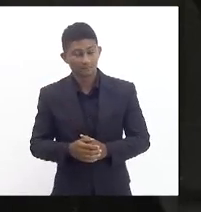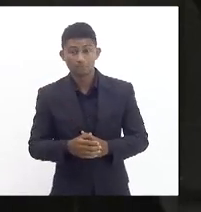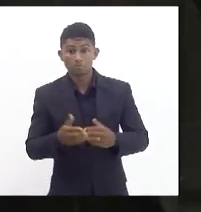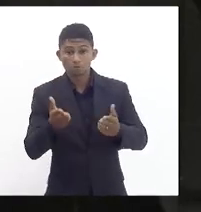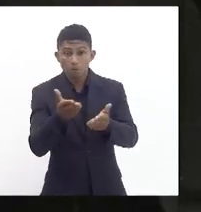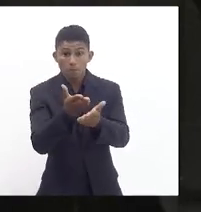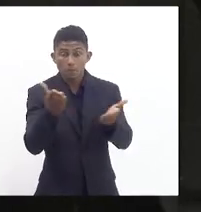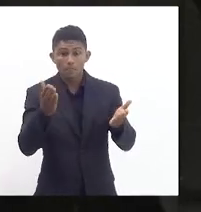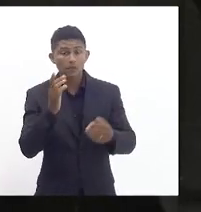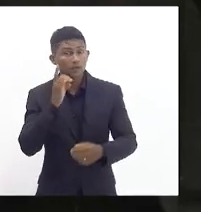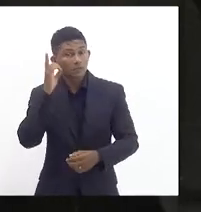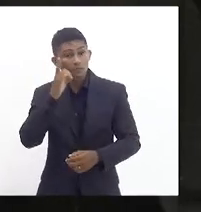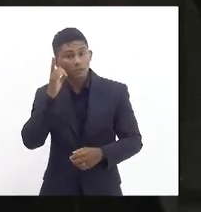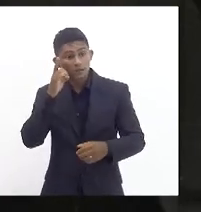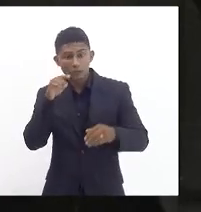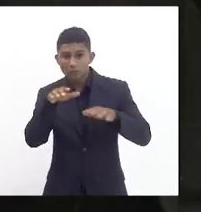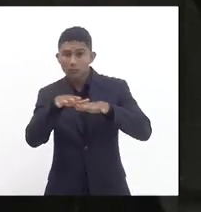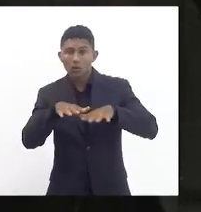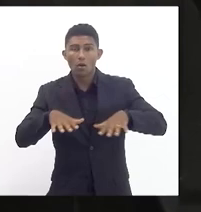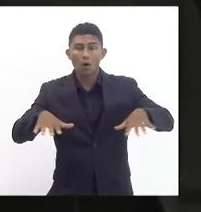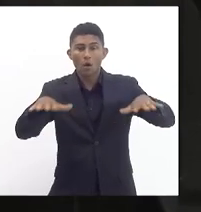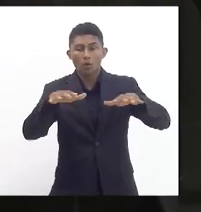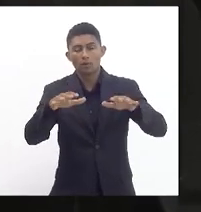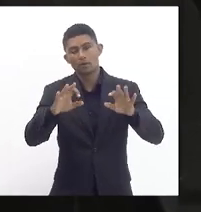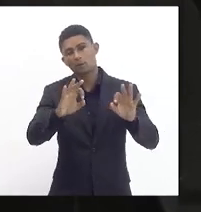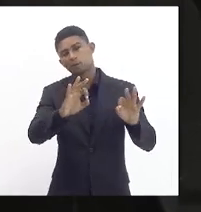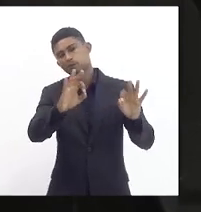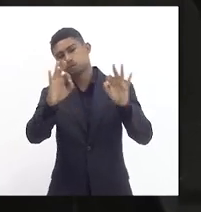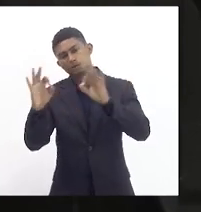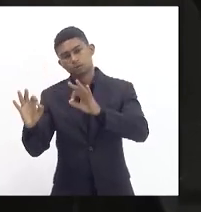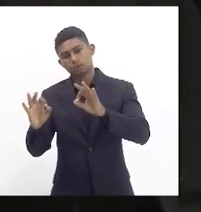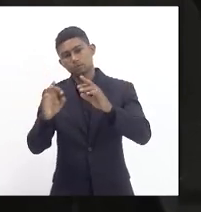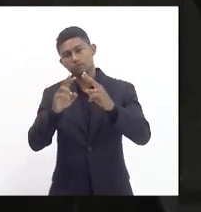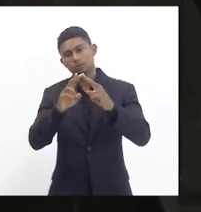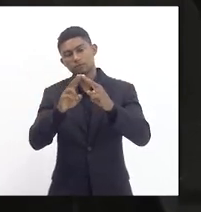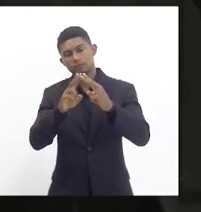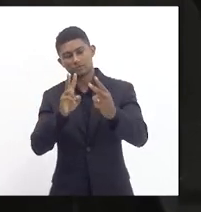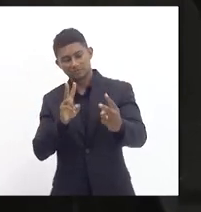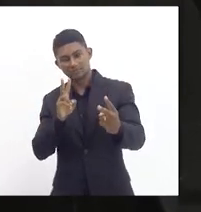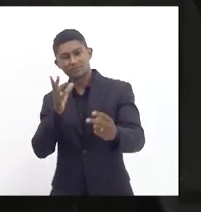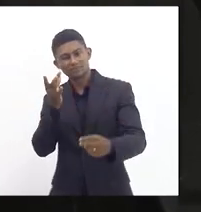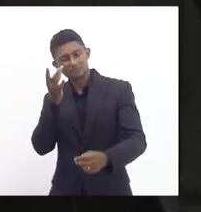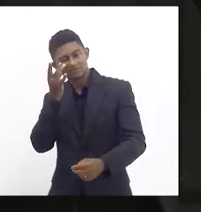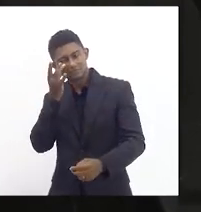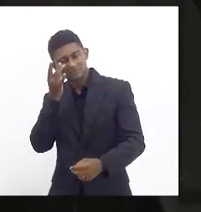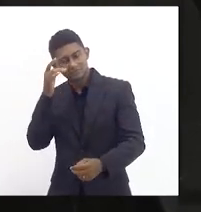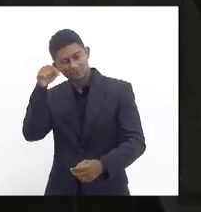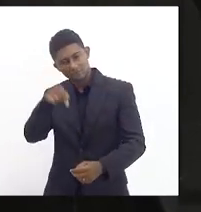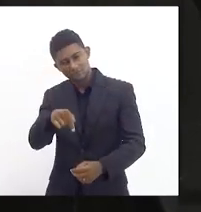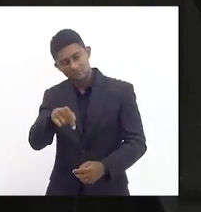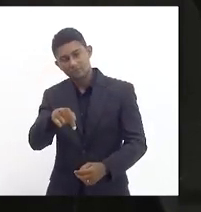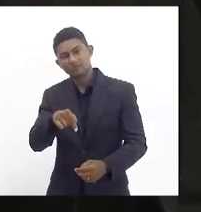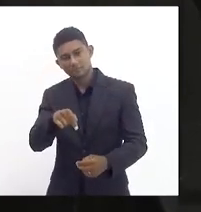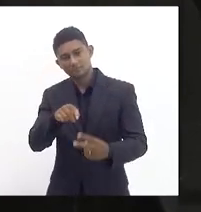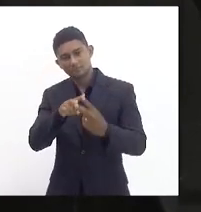senhores deputados que nos assistem de forma presencial ou